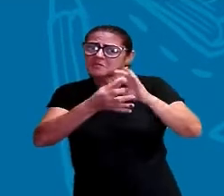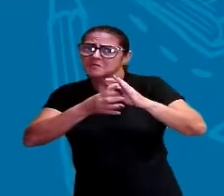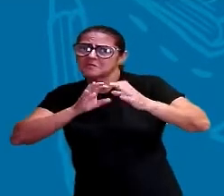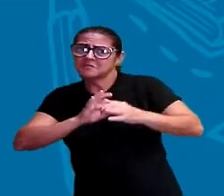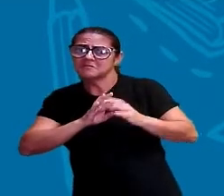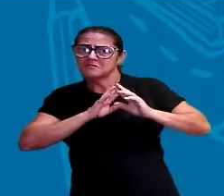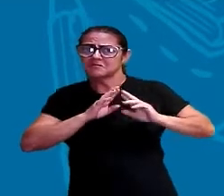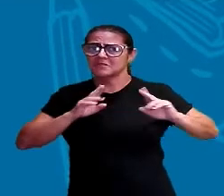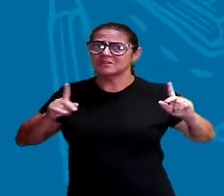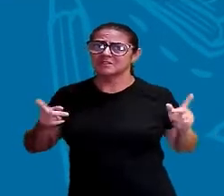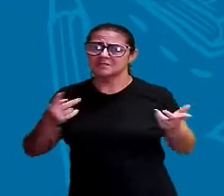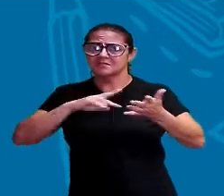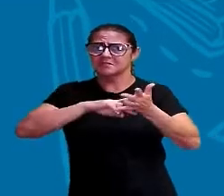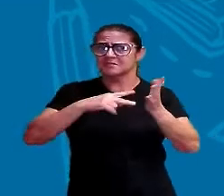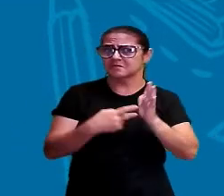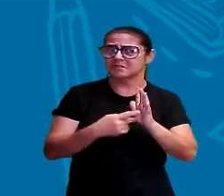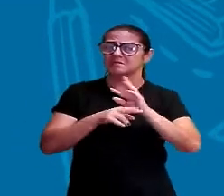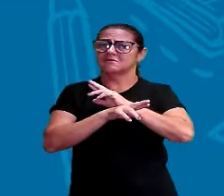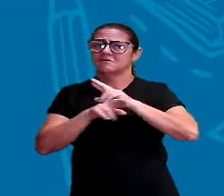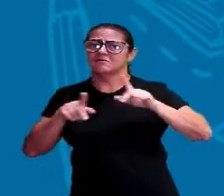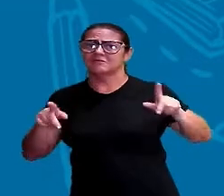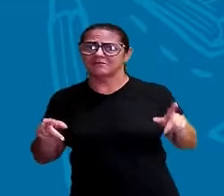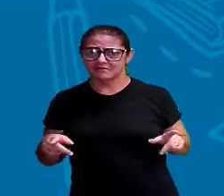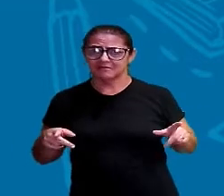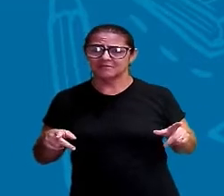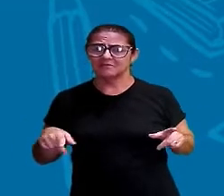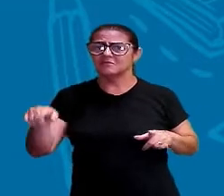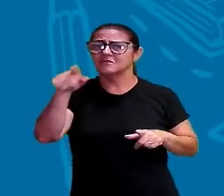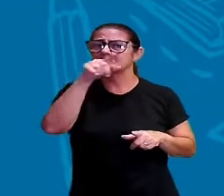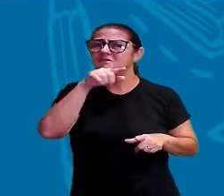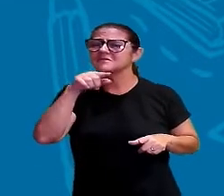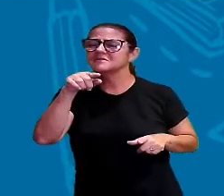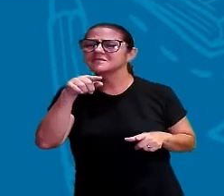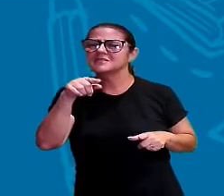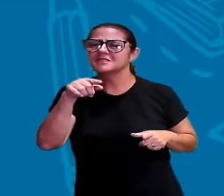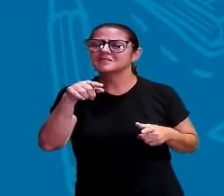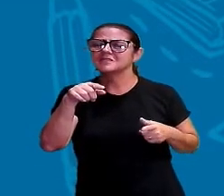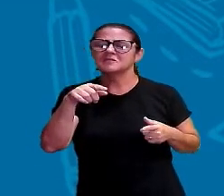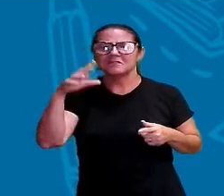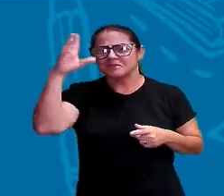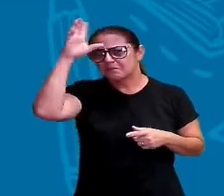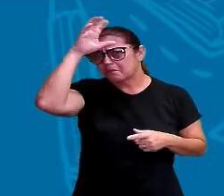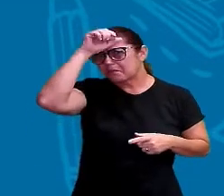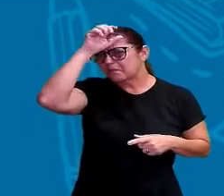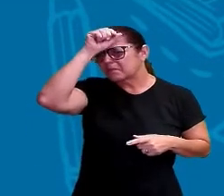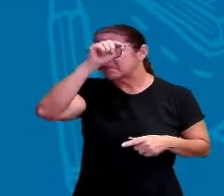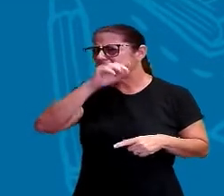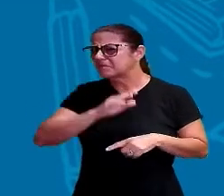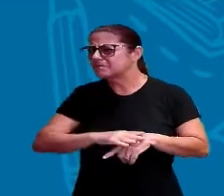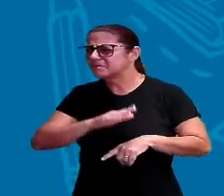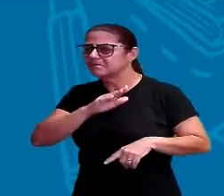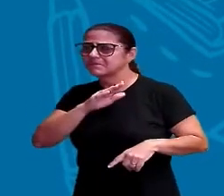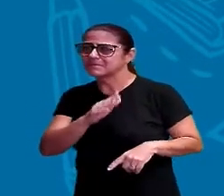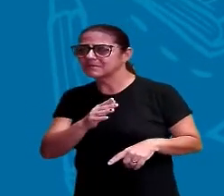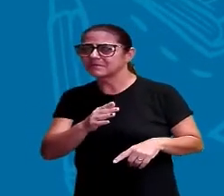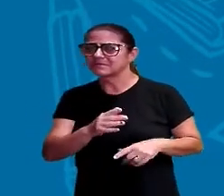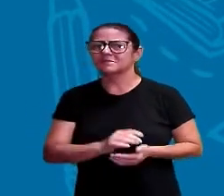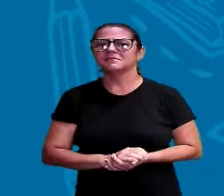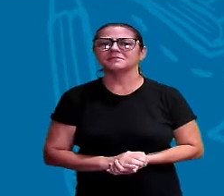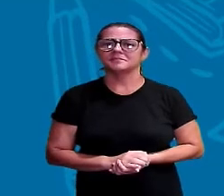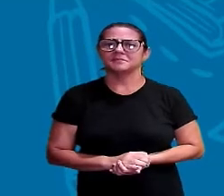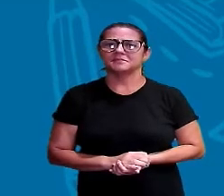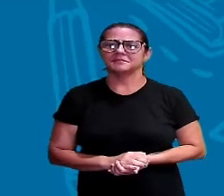com significados diferentes. E aí você vai se deleitar nessa aula. Então vamos saber mais um